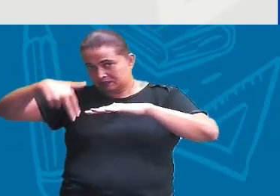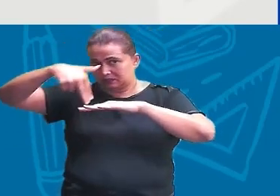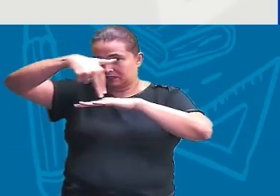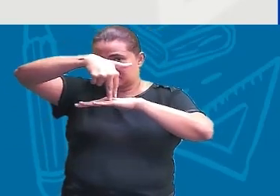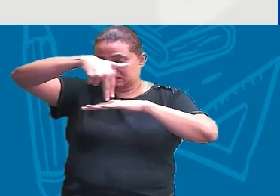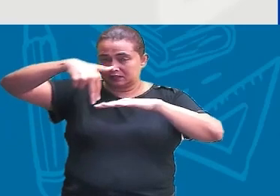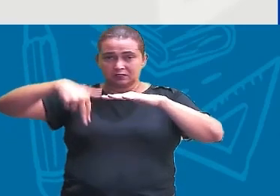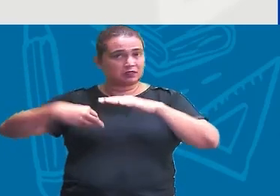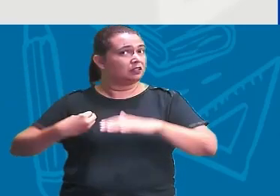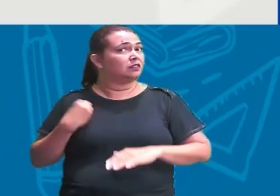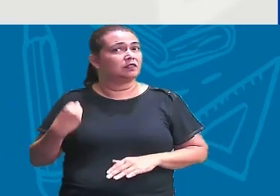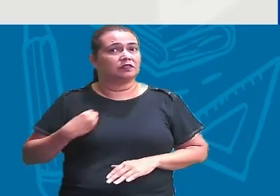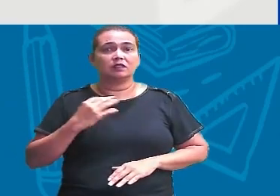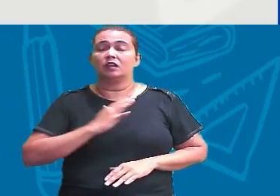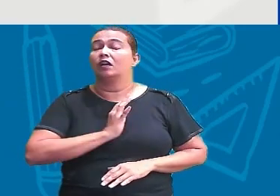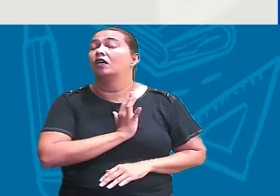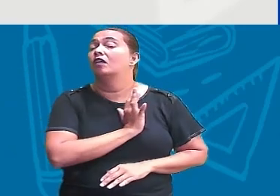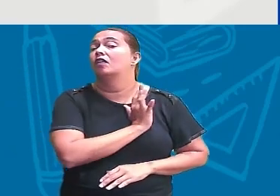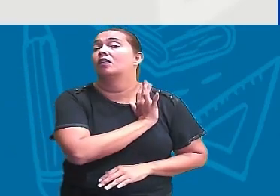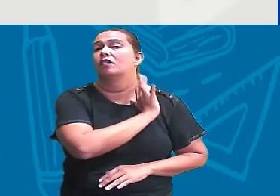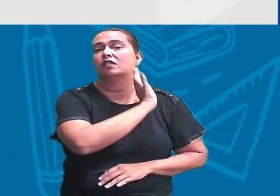esses soldados da guerra.